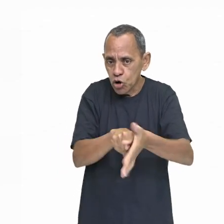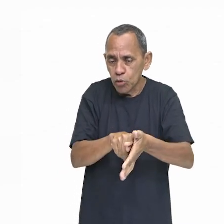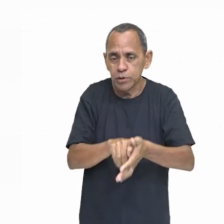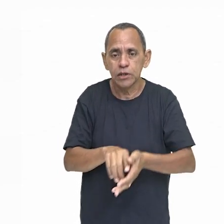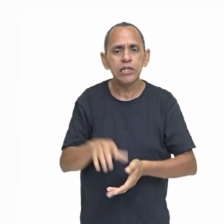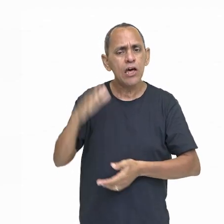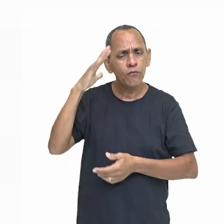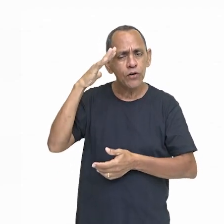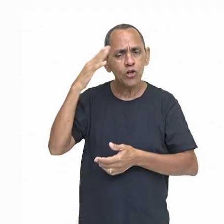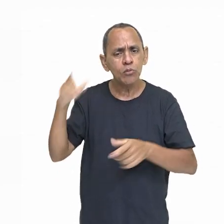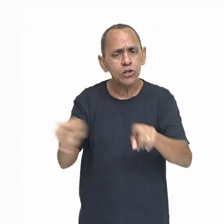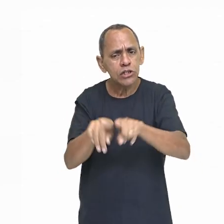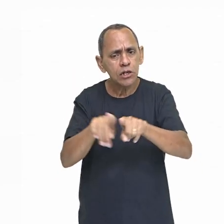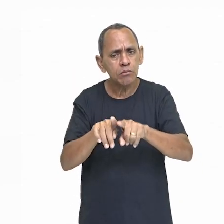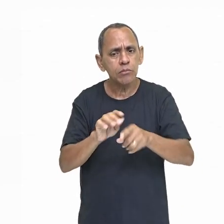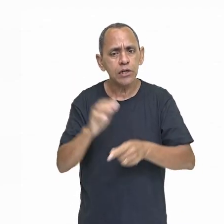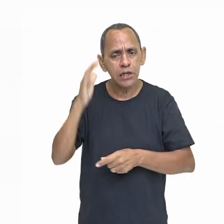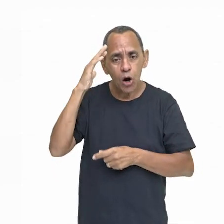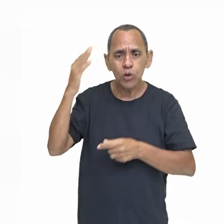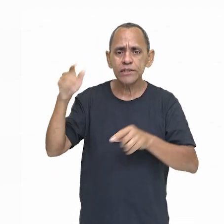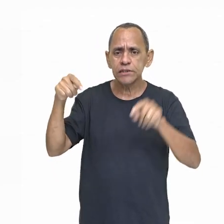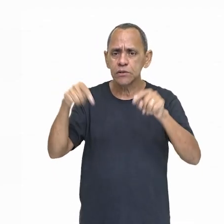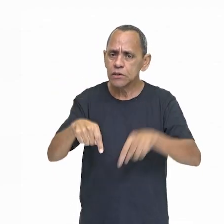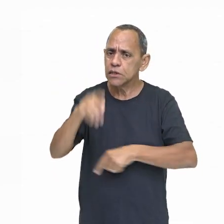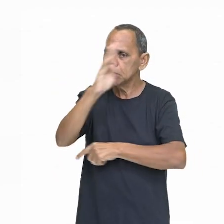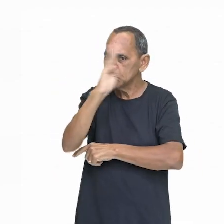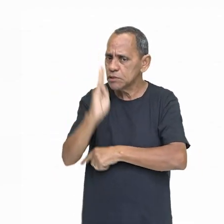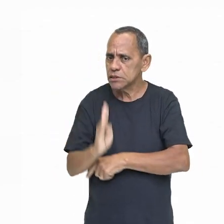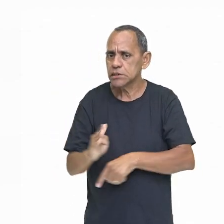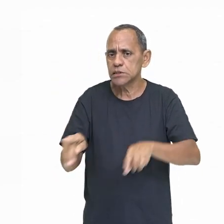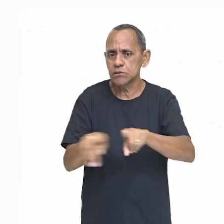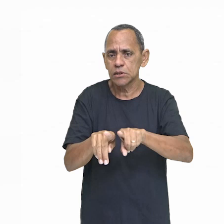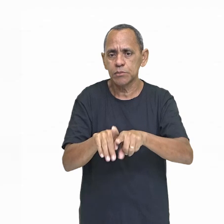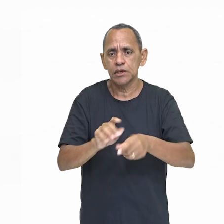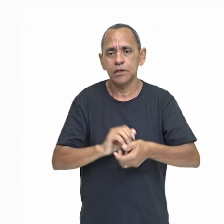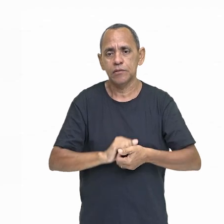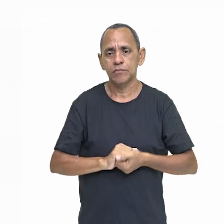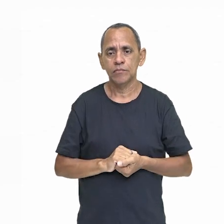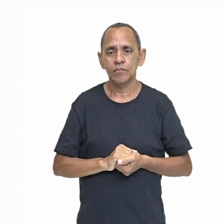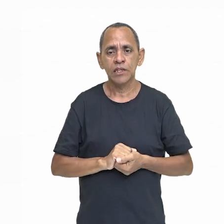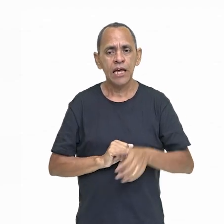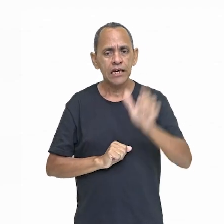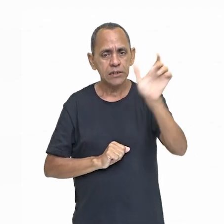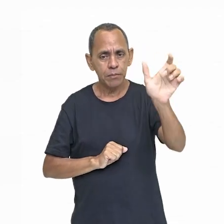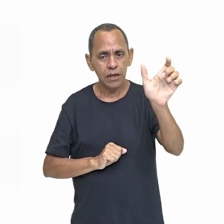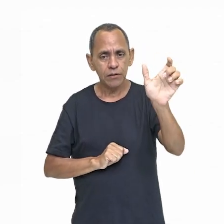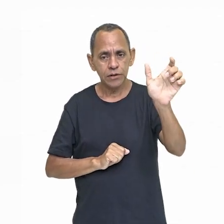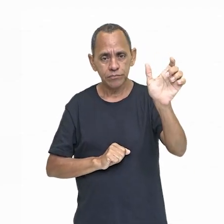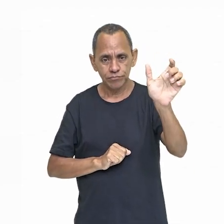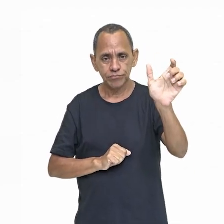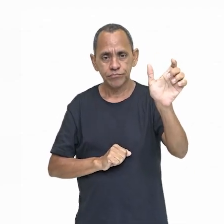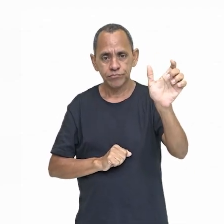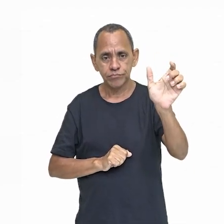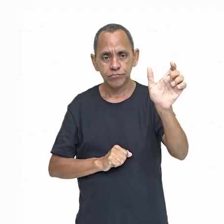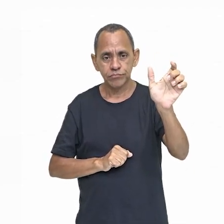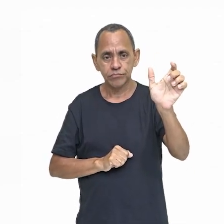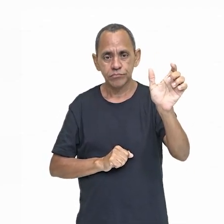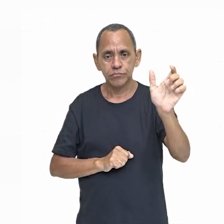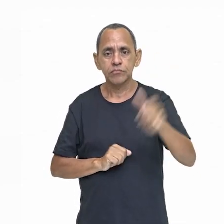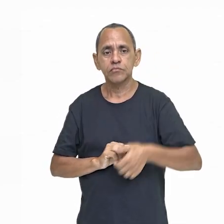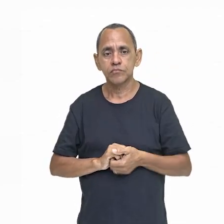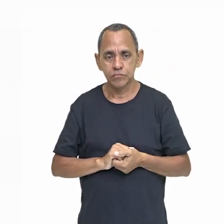fenômeno também aconteceu no Brasil. E essa palavra, especificamente no